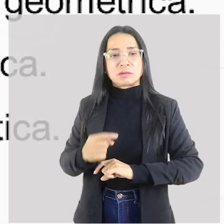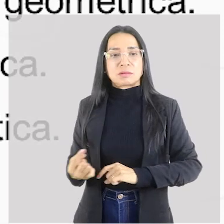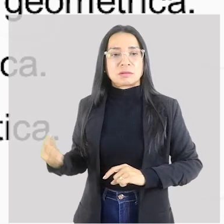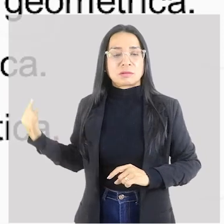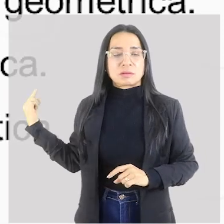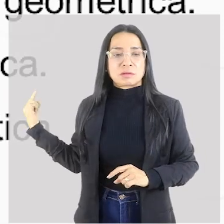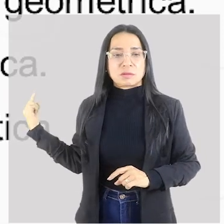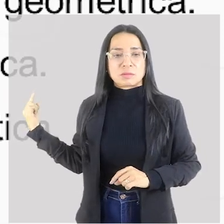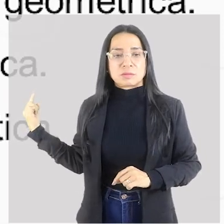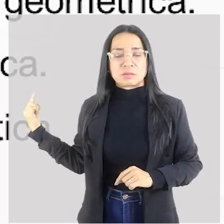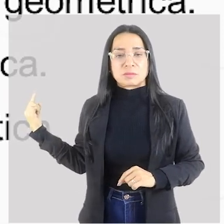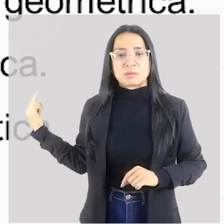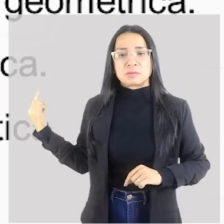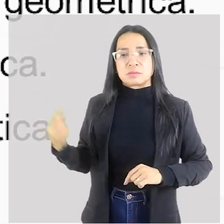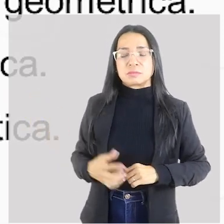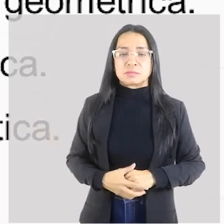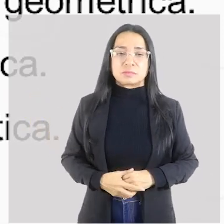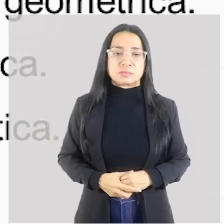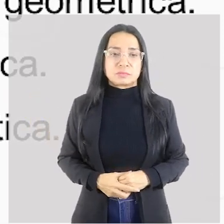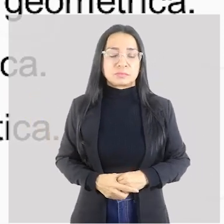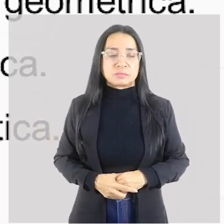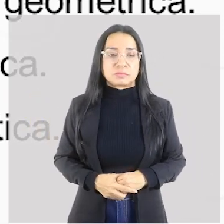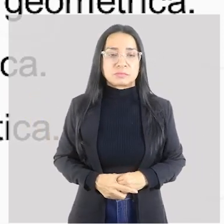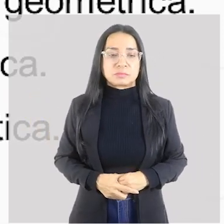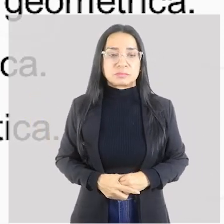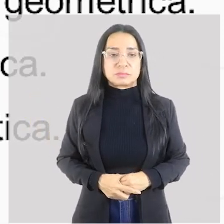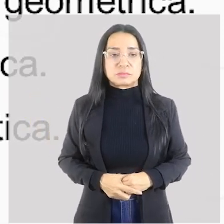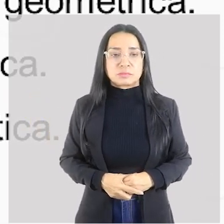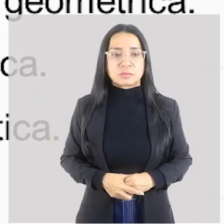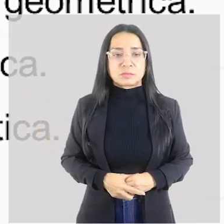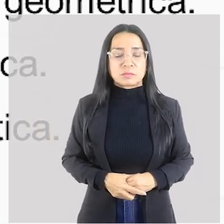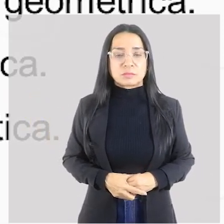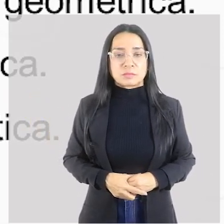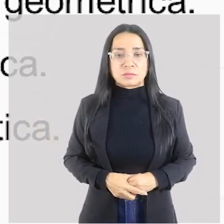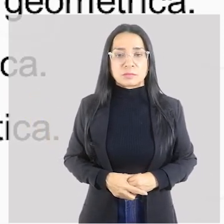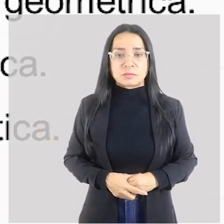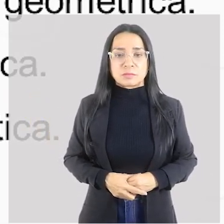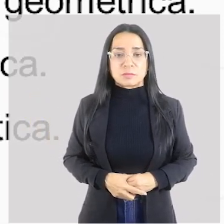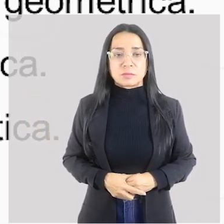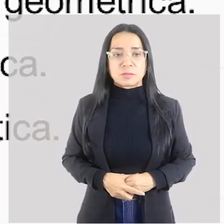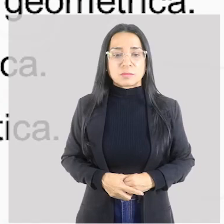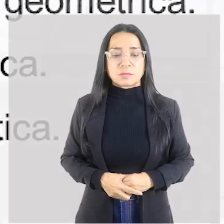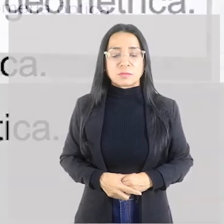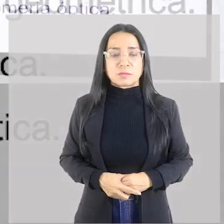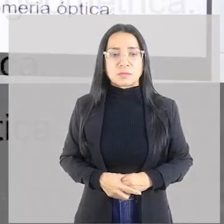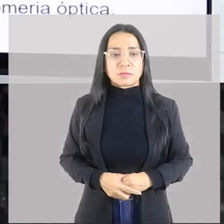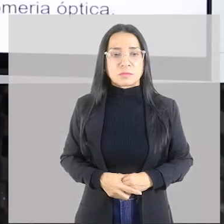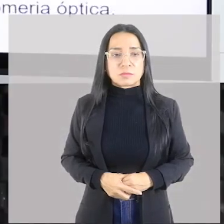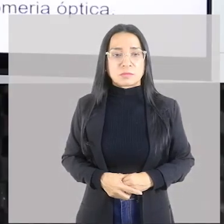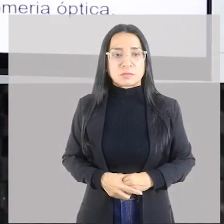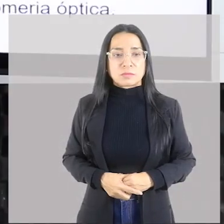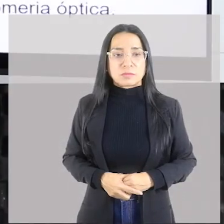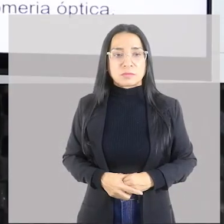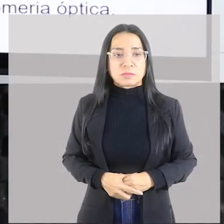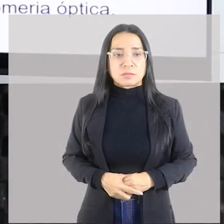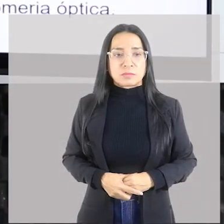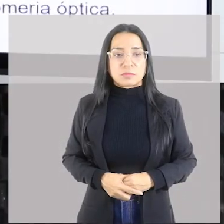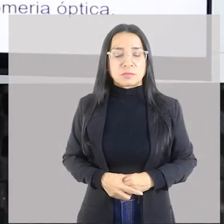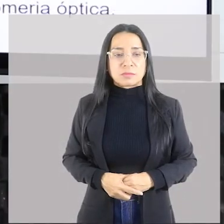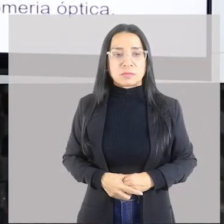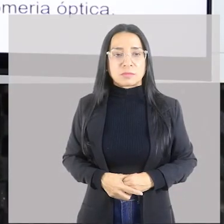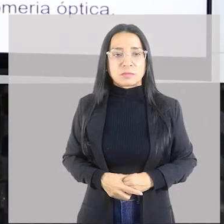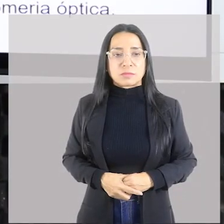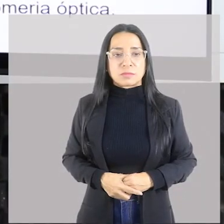aqui. Para cá eu tenho o CH3, para cá eu tenho o hidrogênio, para cá eu tenho o hidrogênio e para cá eu